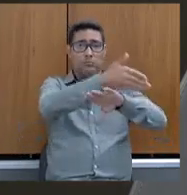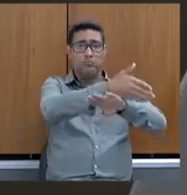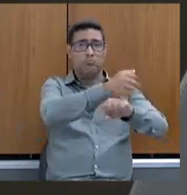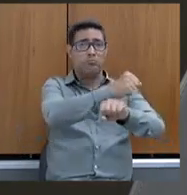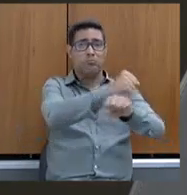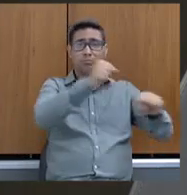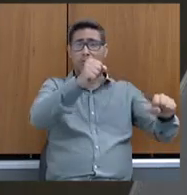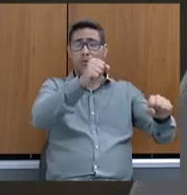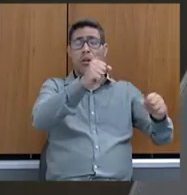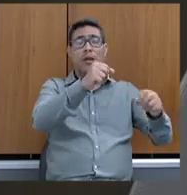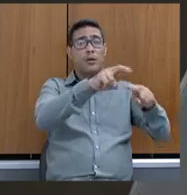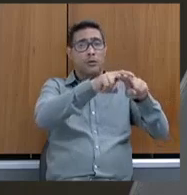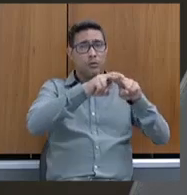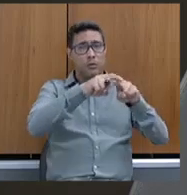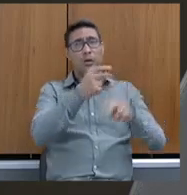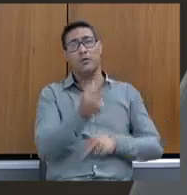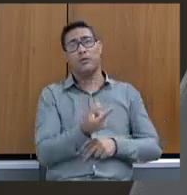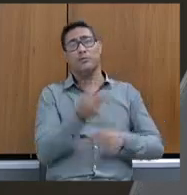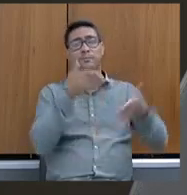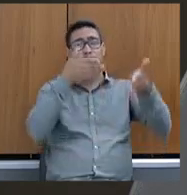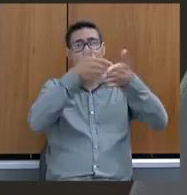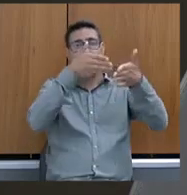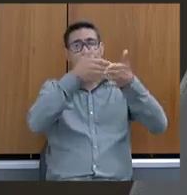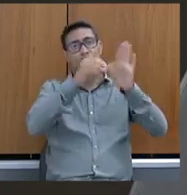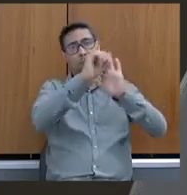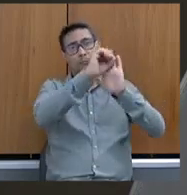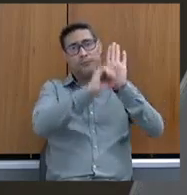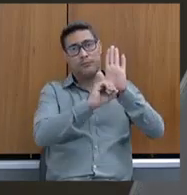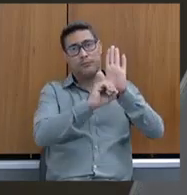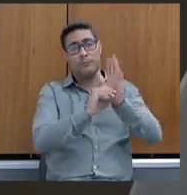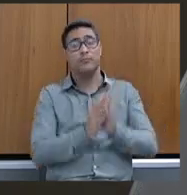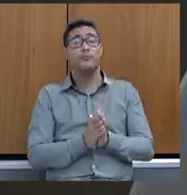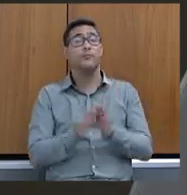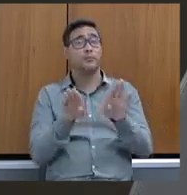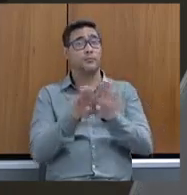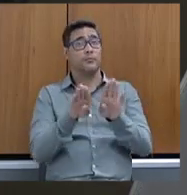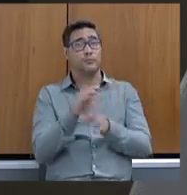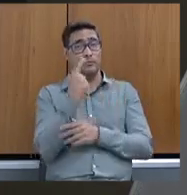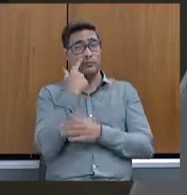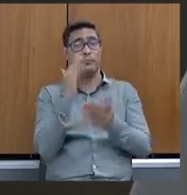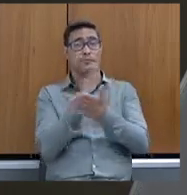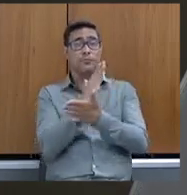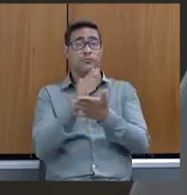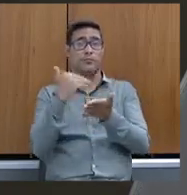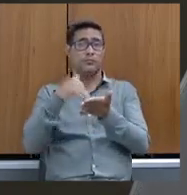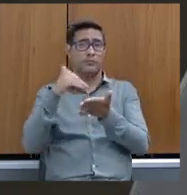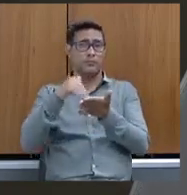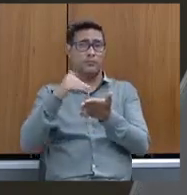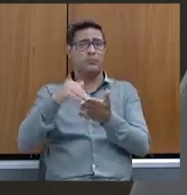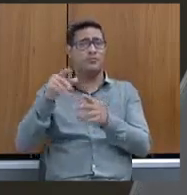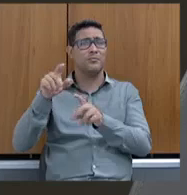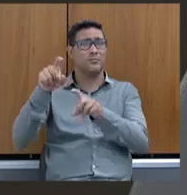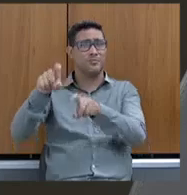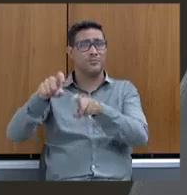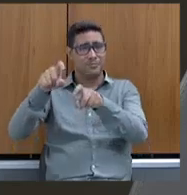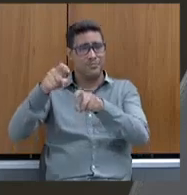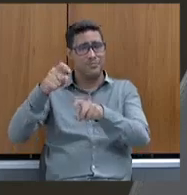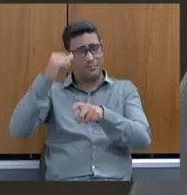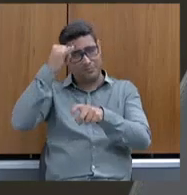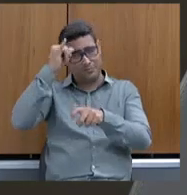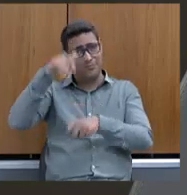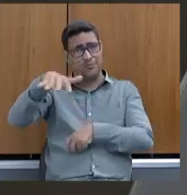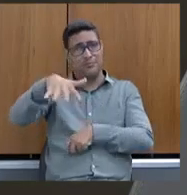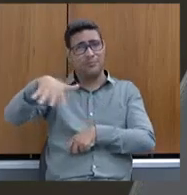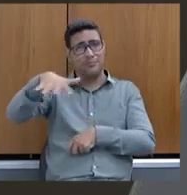orçamentária Nós estamos vendo algumas secretarias pelo interior que cria mas não tem orçamento